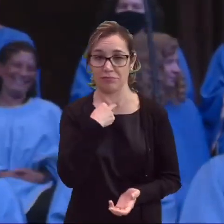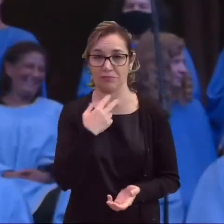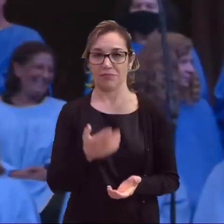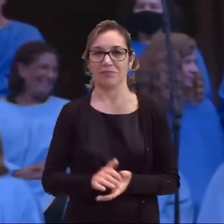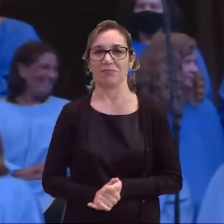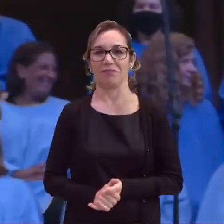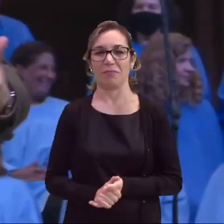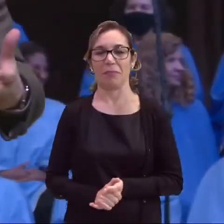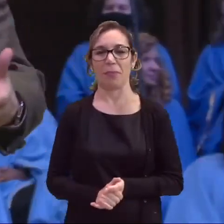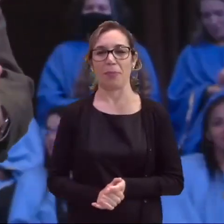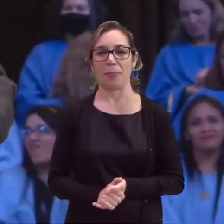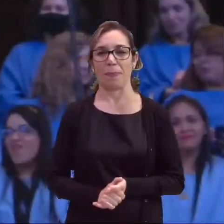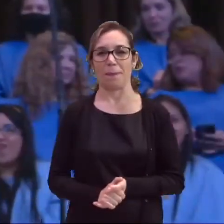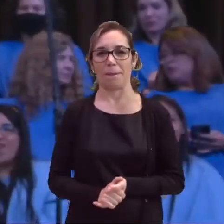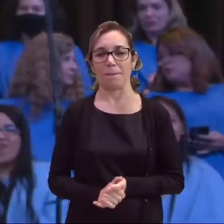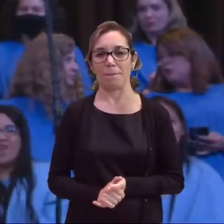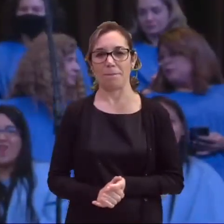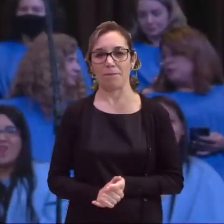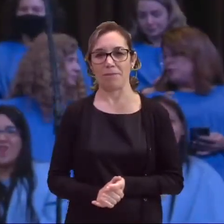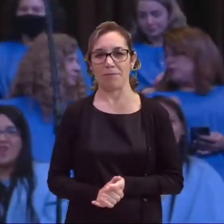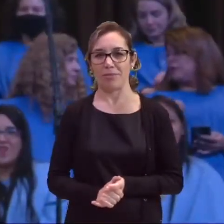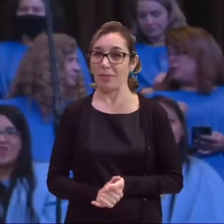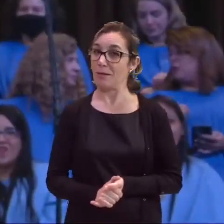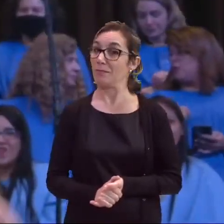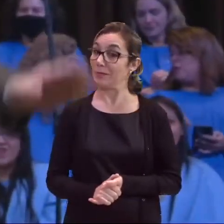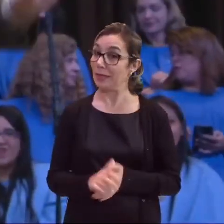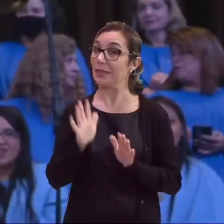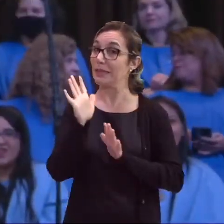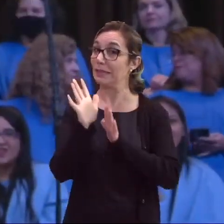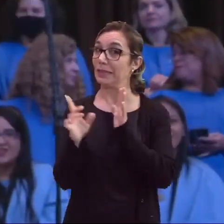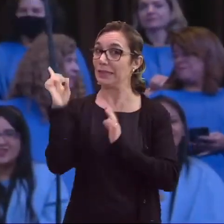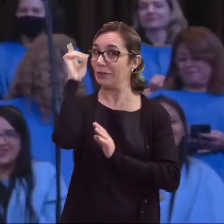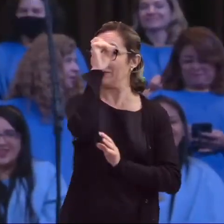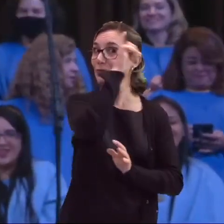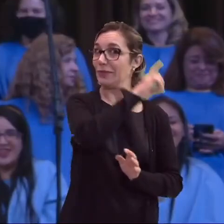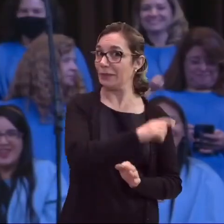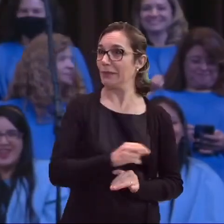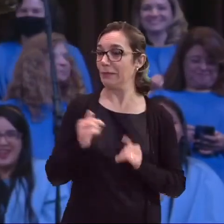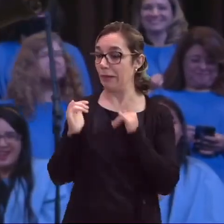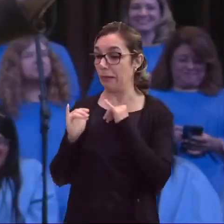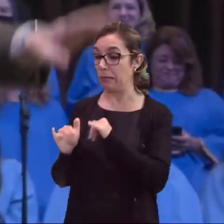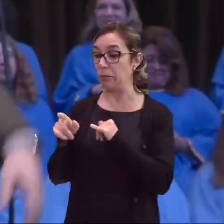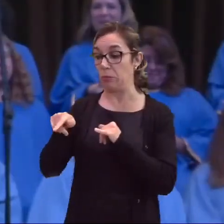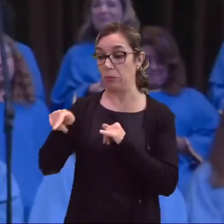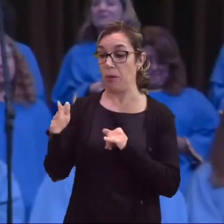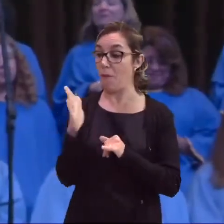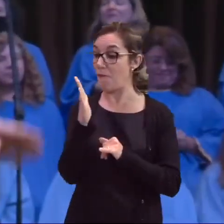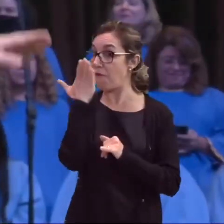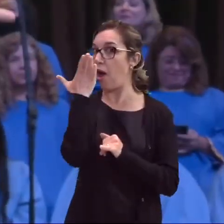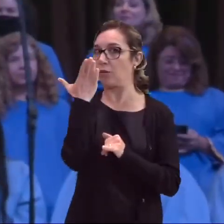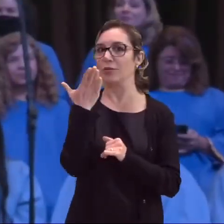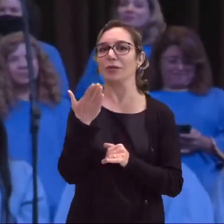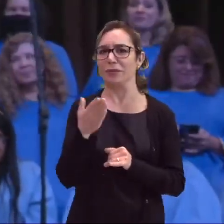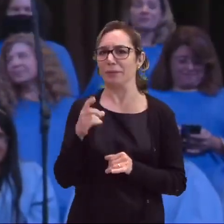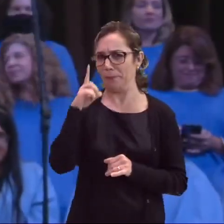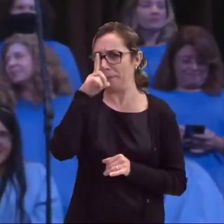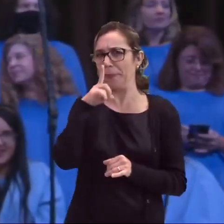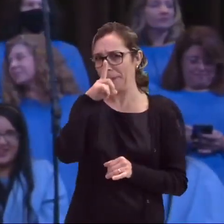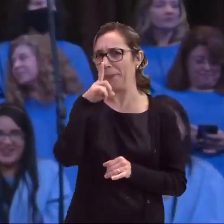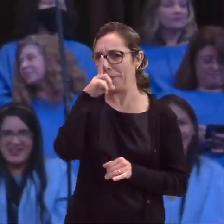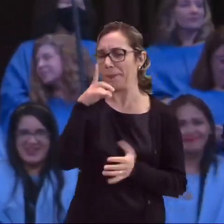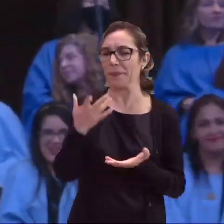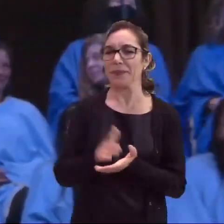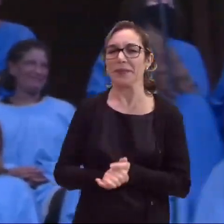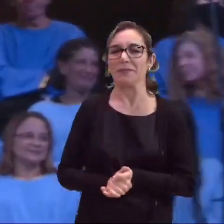e agora mais feia ainda o seu hipócrita não não fala isso não só falou isso não depois eu vou levar